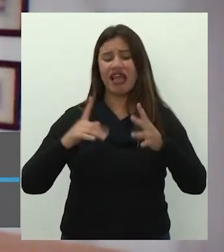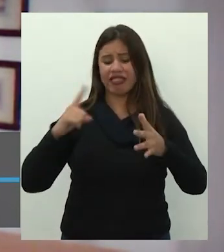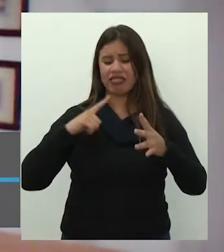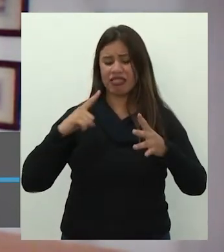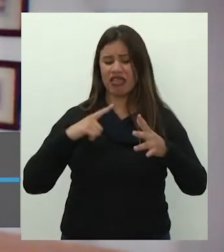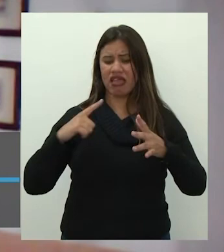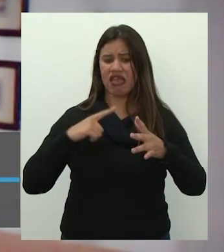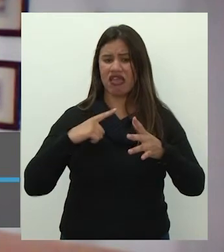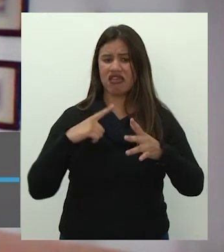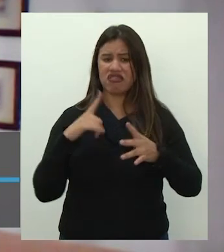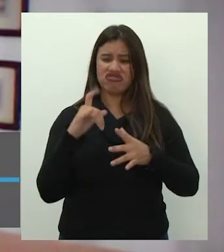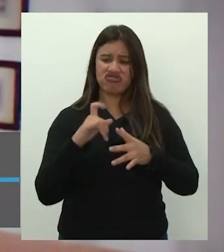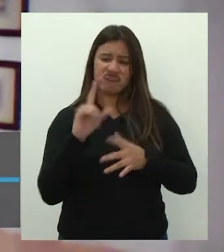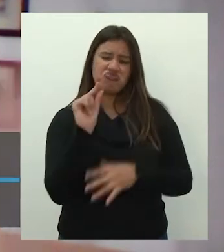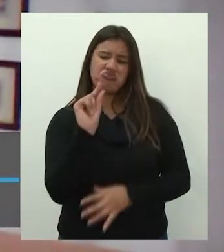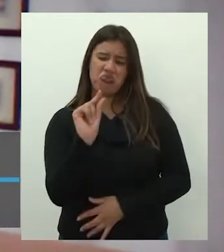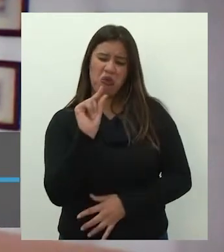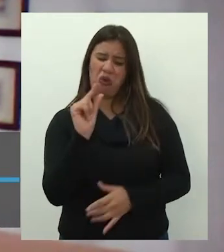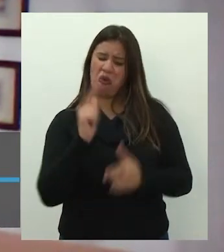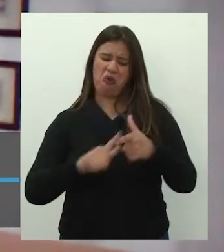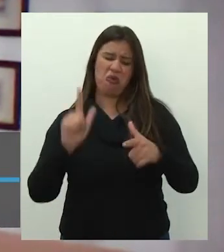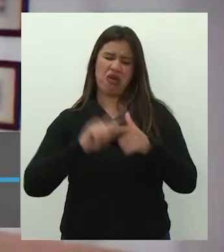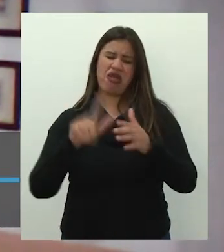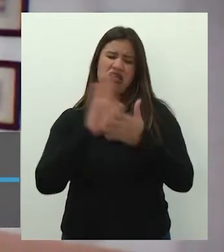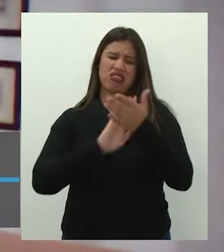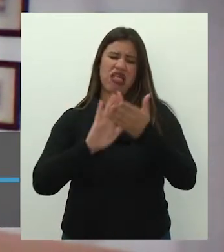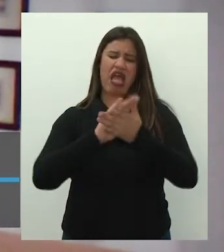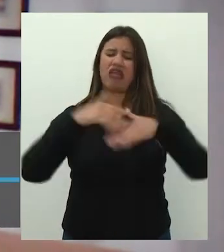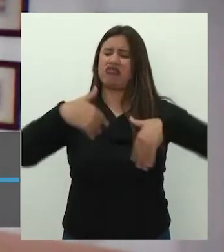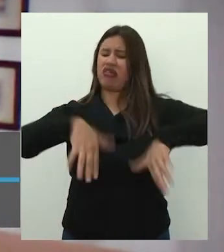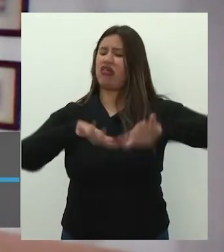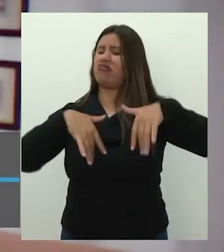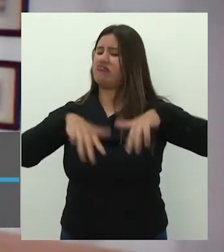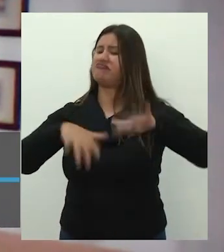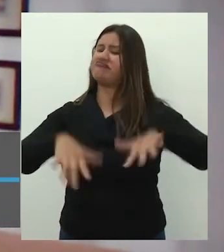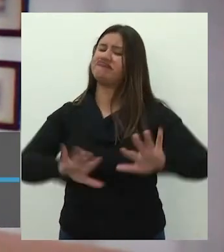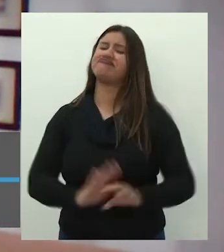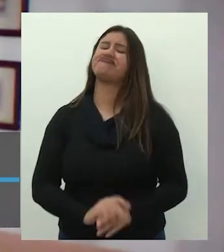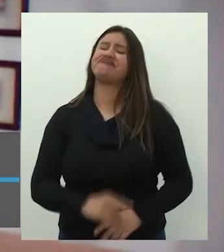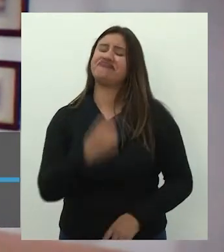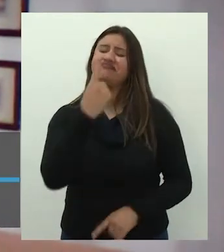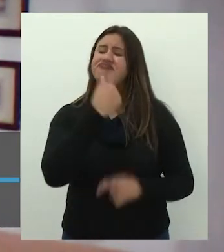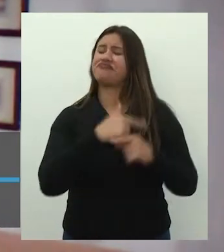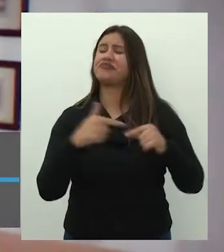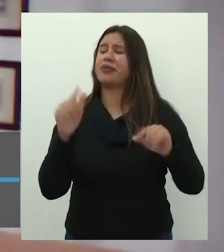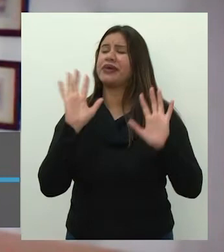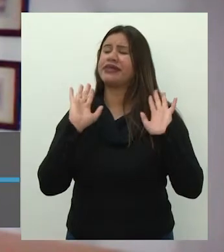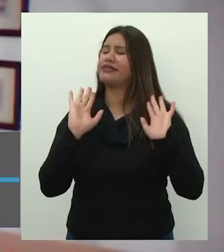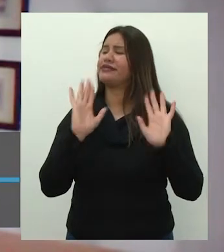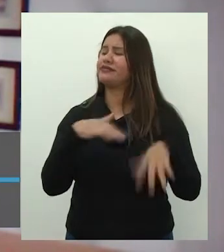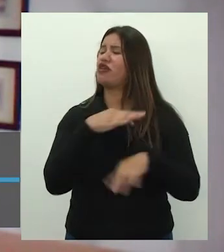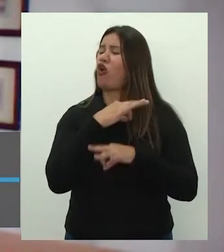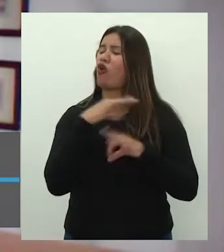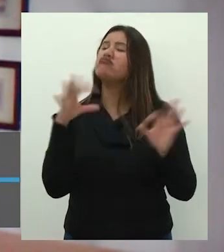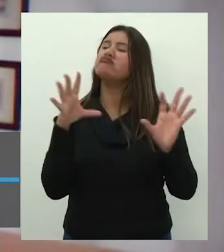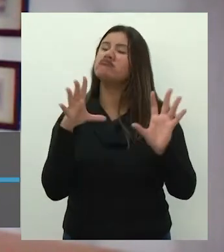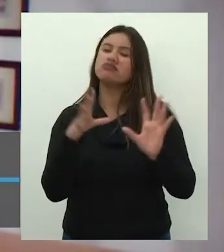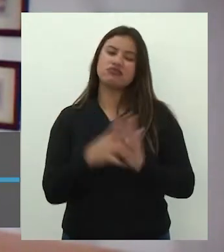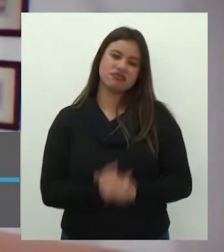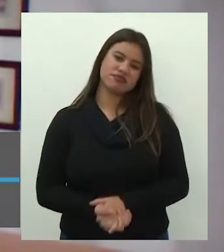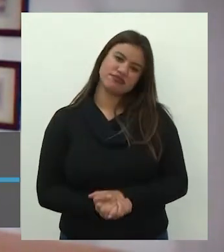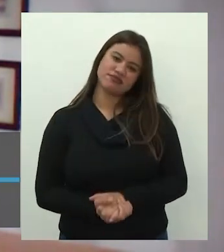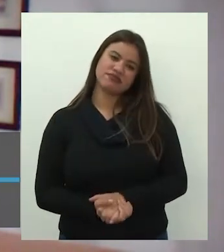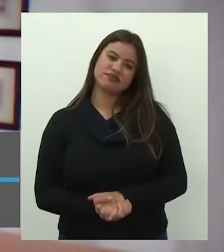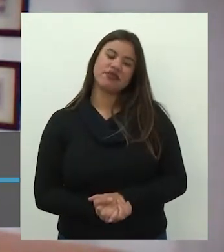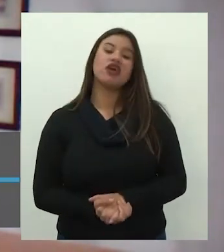pouquinho de urina? Deixa lá. Troco uma vez por semana. Então, gente, tudo isso